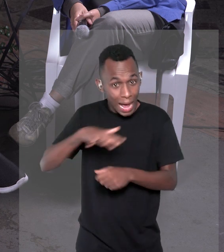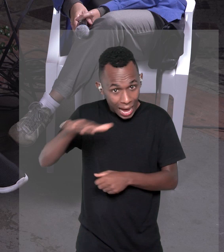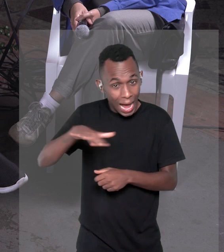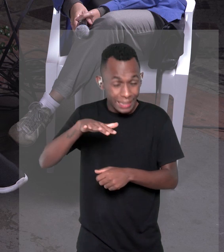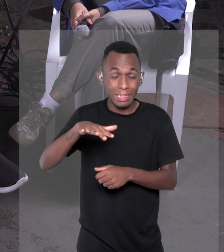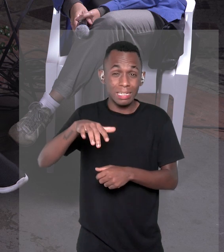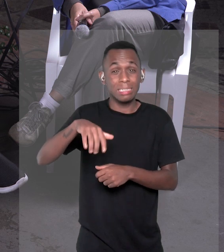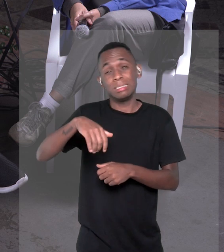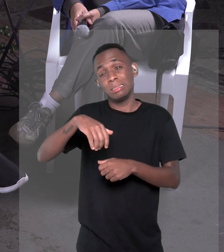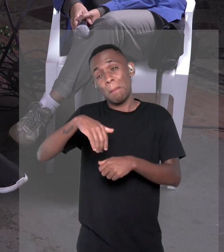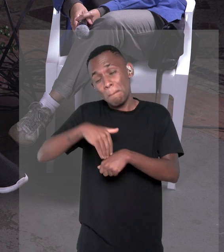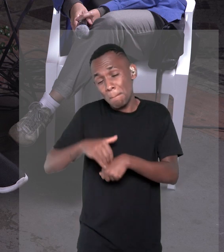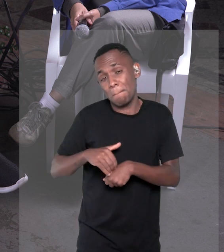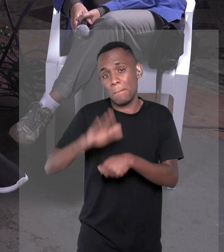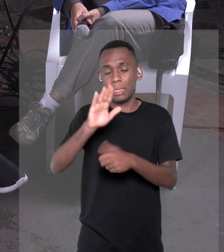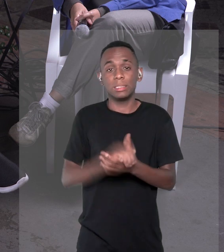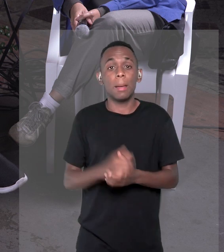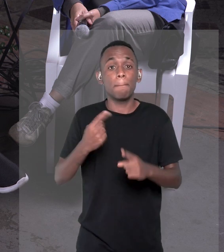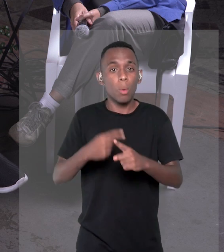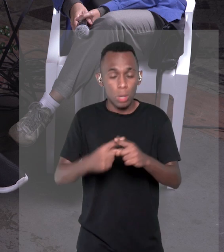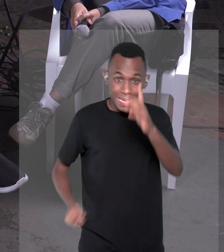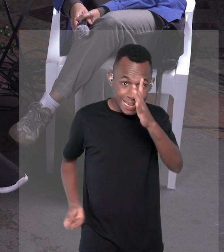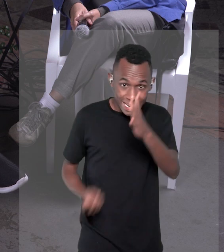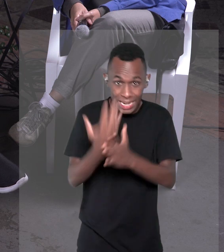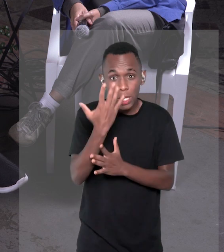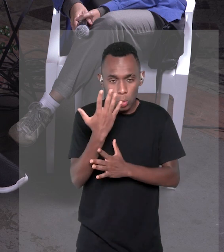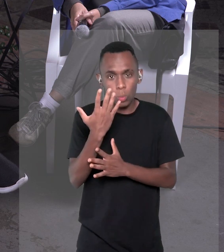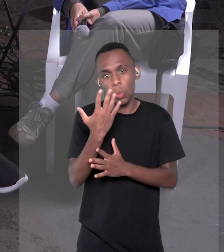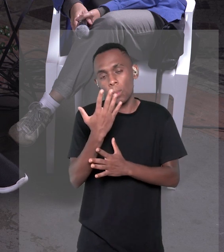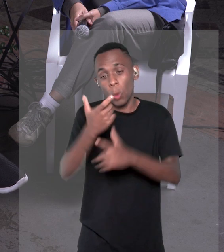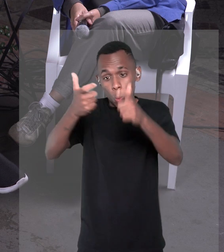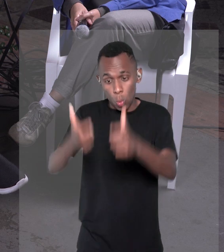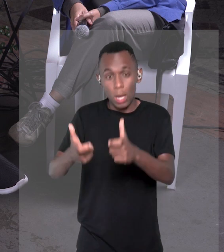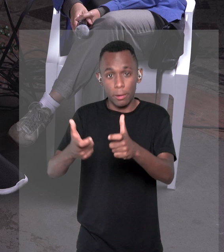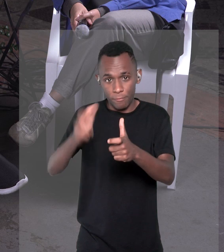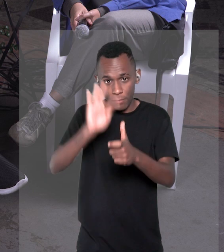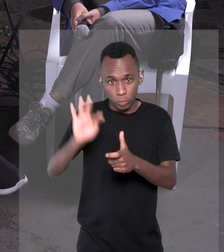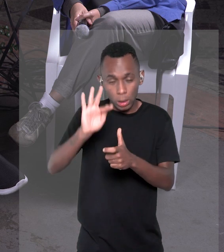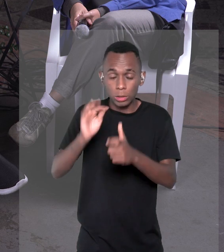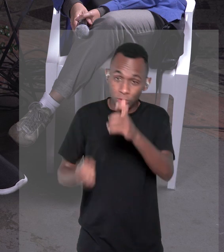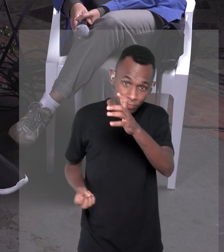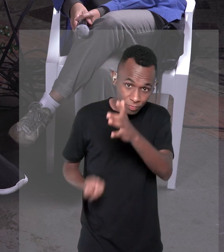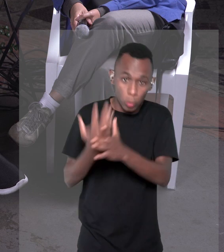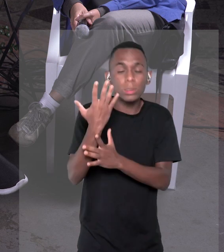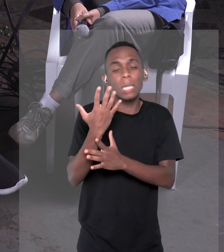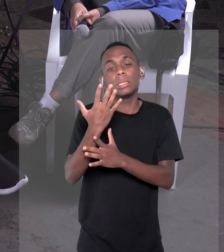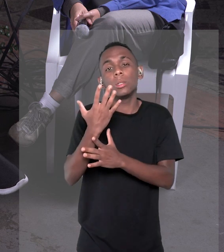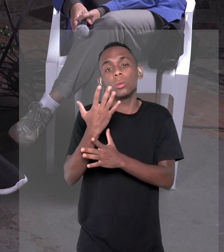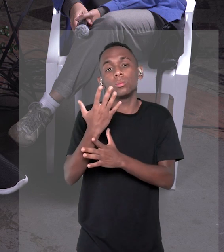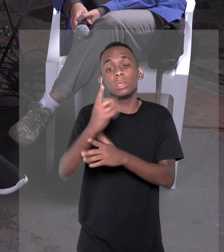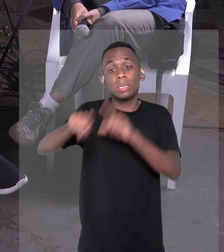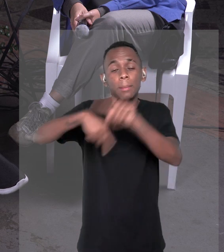a academia foi fundada na redação da Revista Brasileira. Então, trazê-la